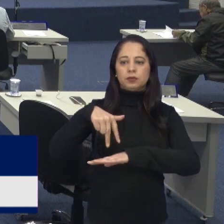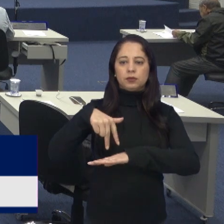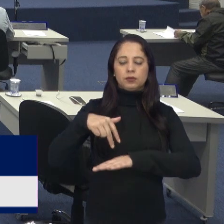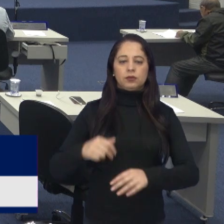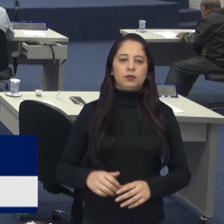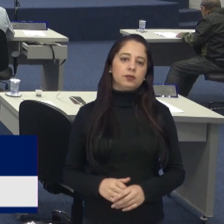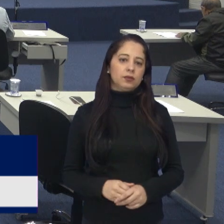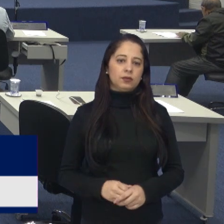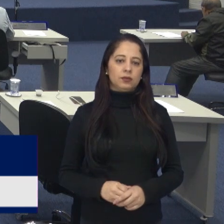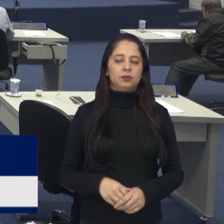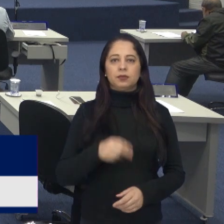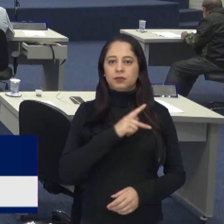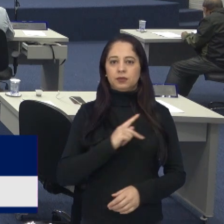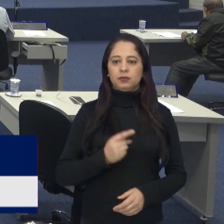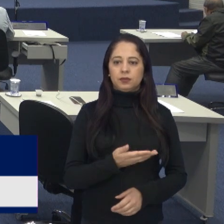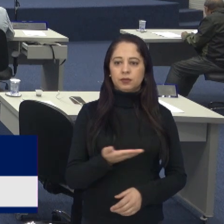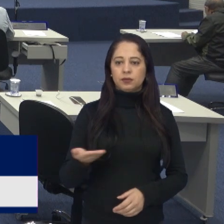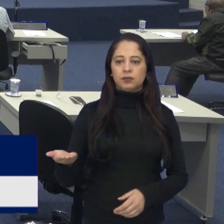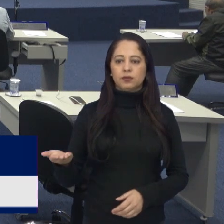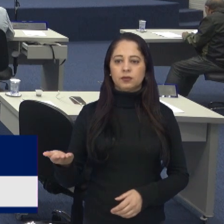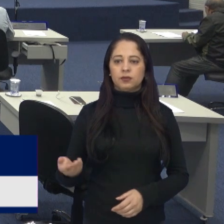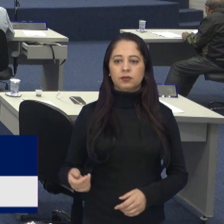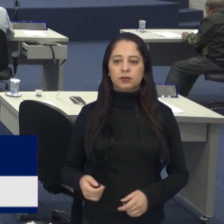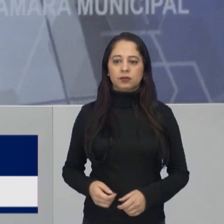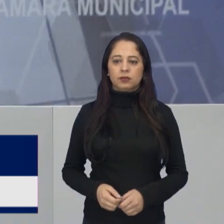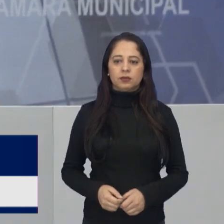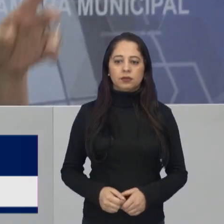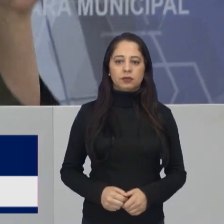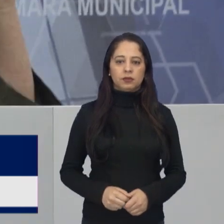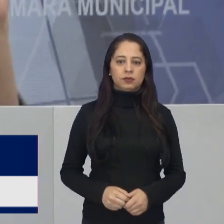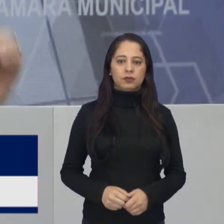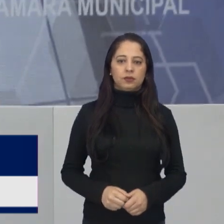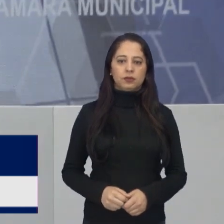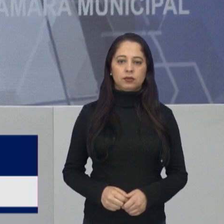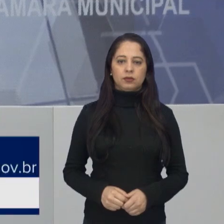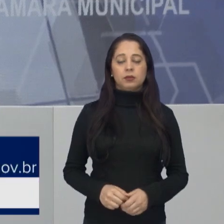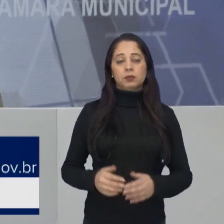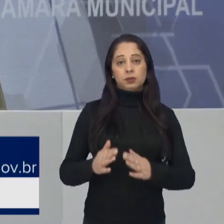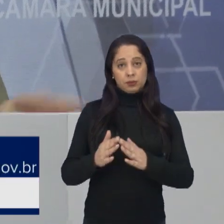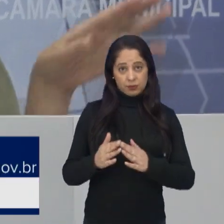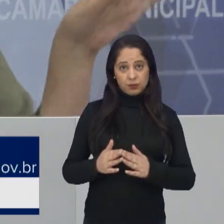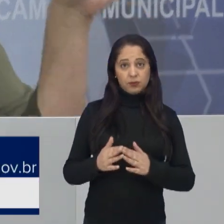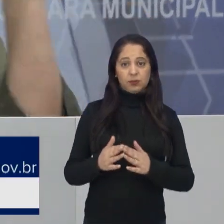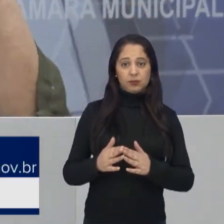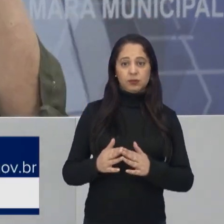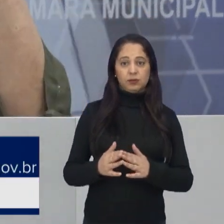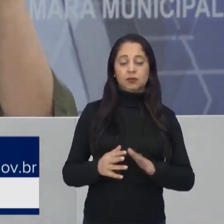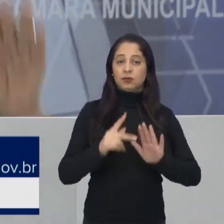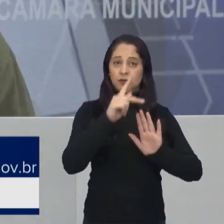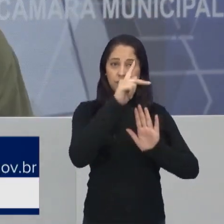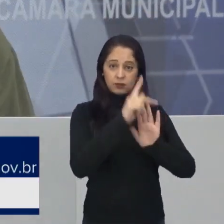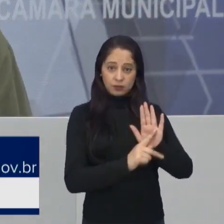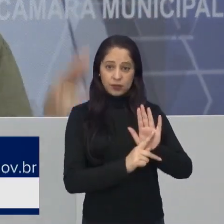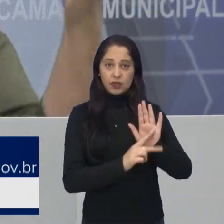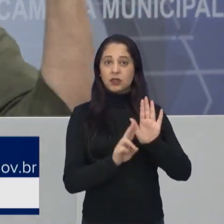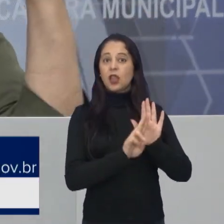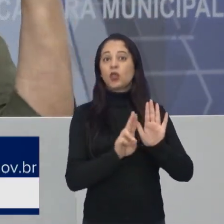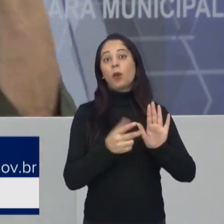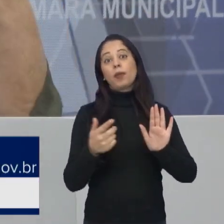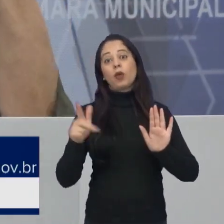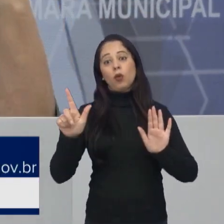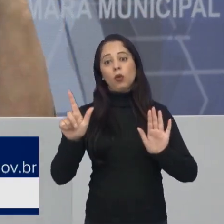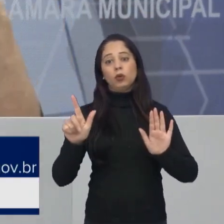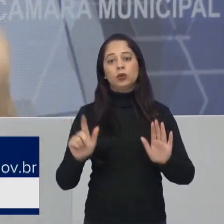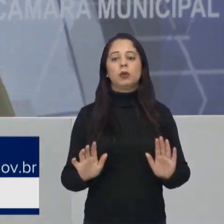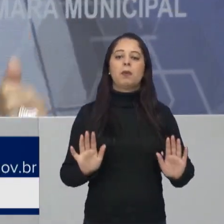Senhor presidente, por favor, Esse projeto tem outro nome, mas